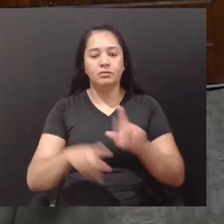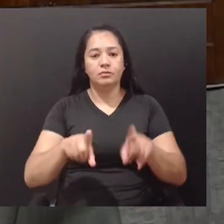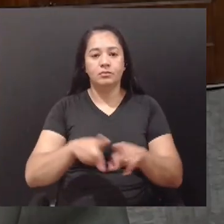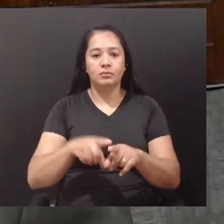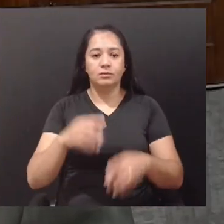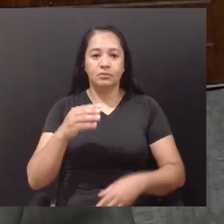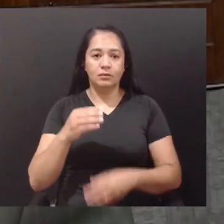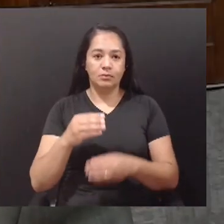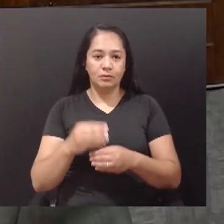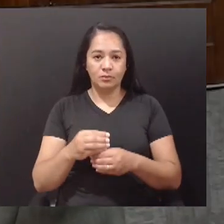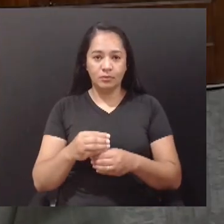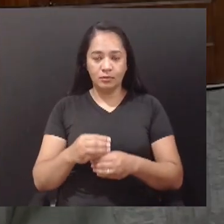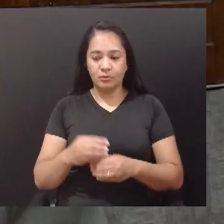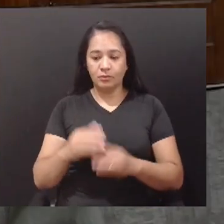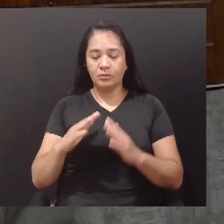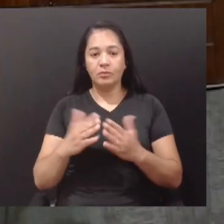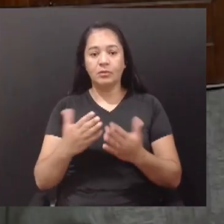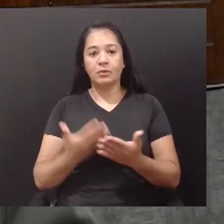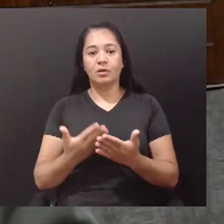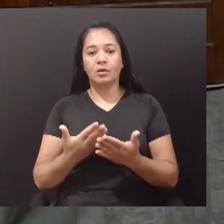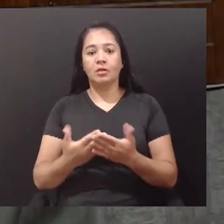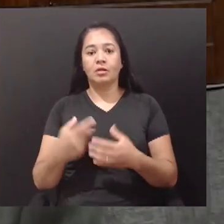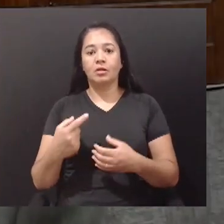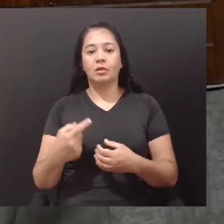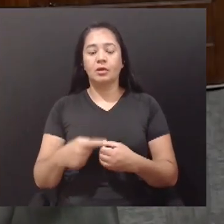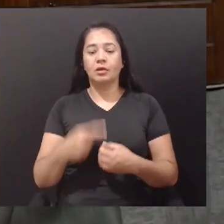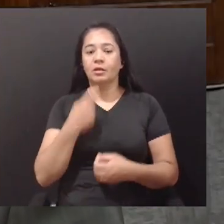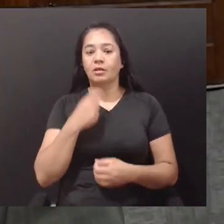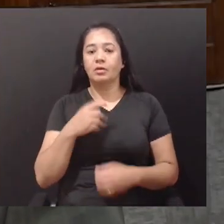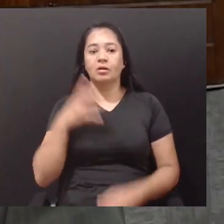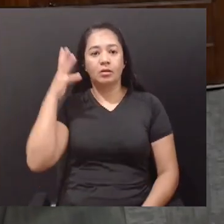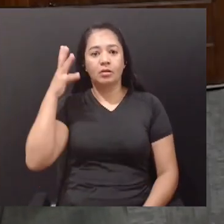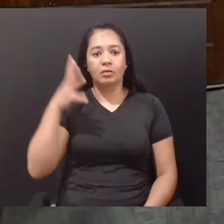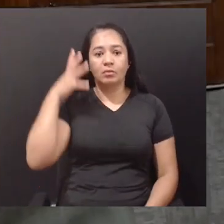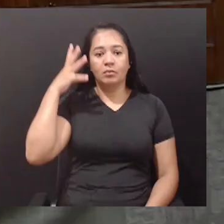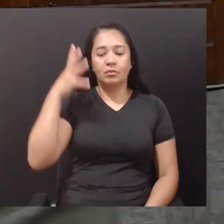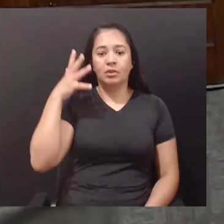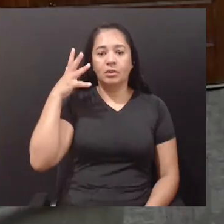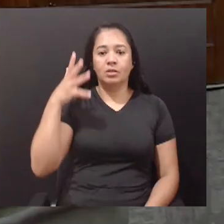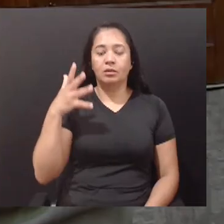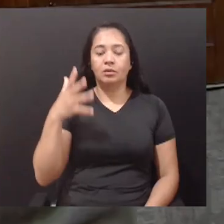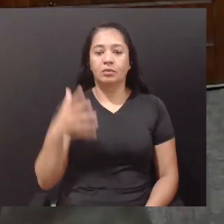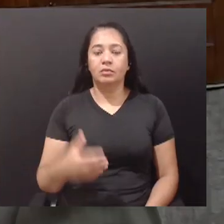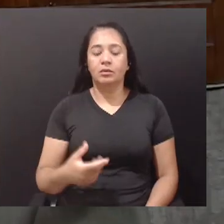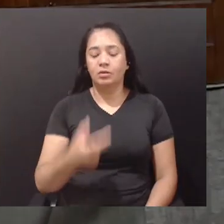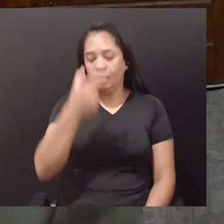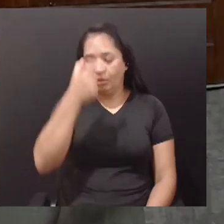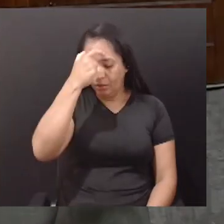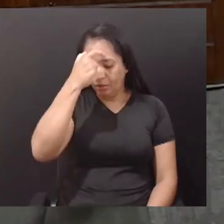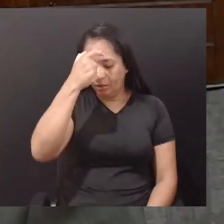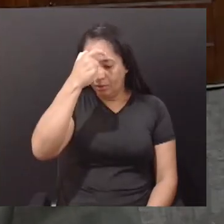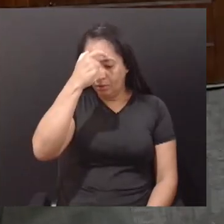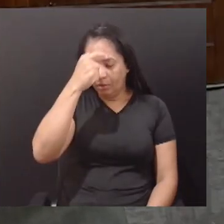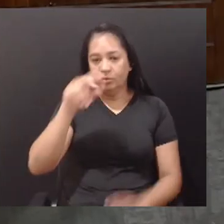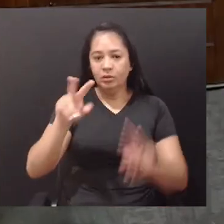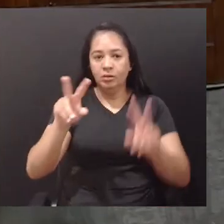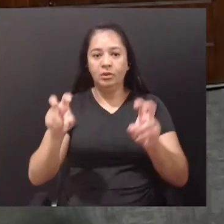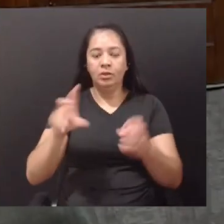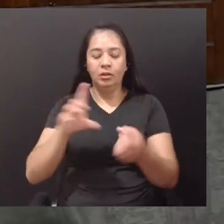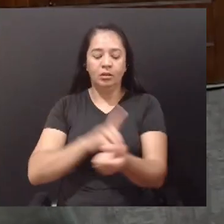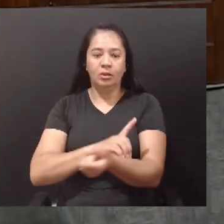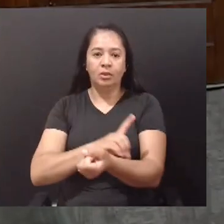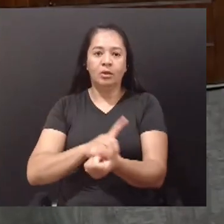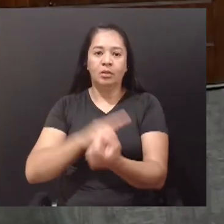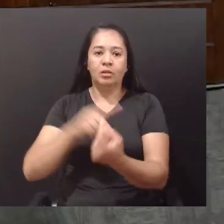grade escolar aqui no município de Campinas palestras para conscientização sobre o diabetes tipo 1.